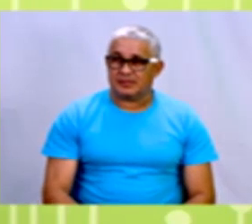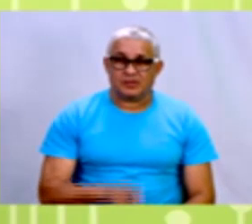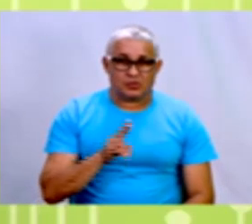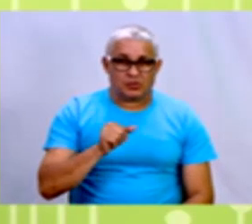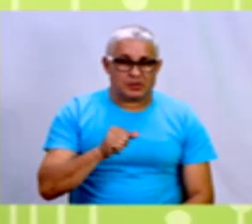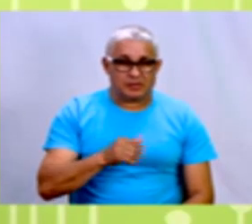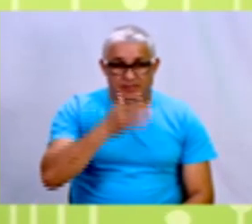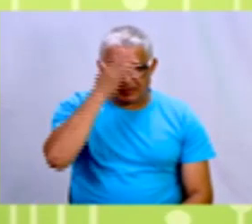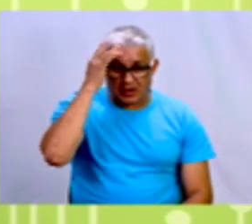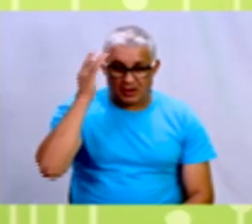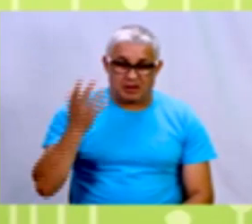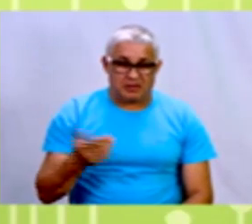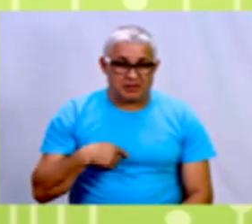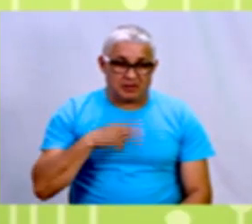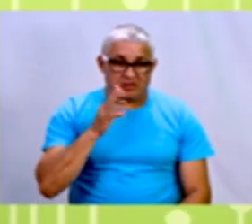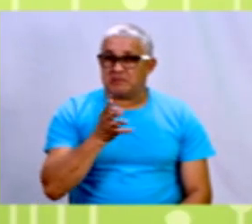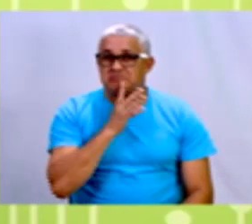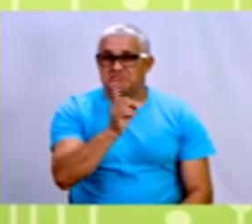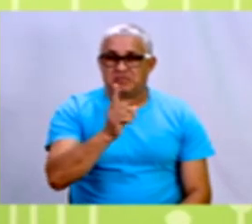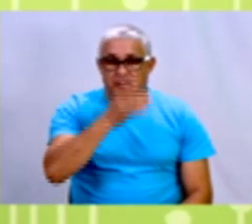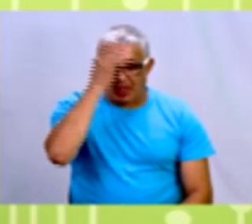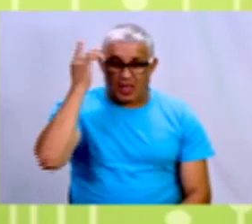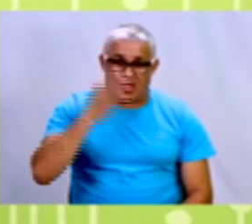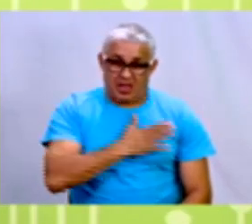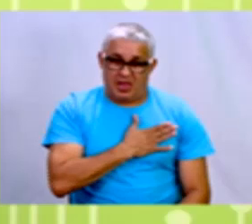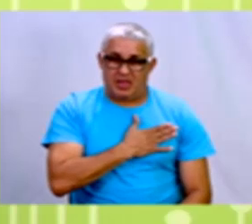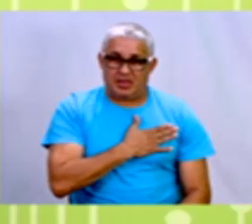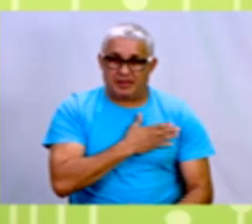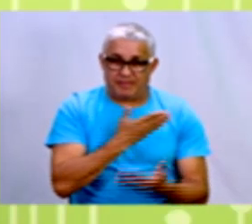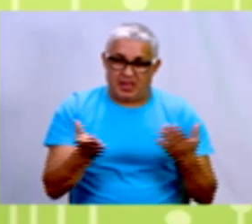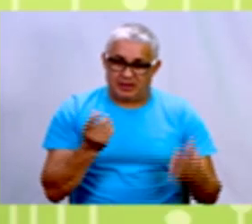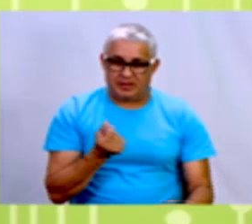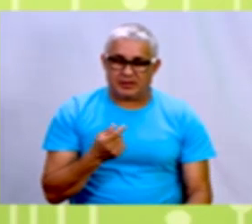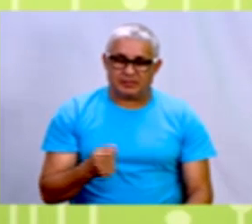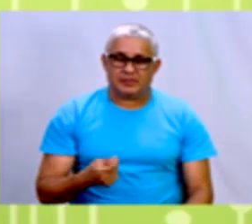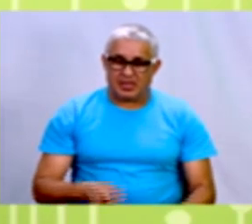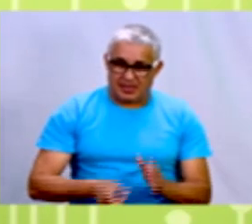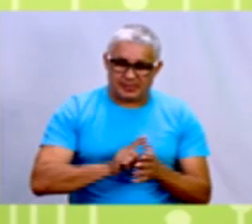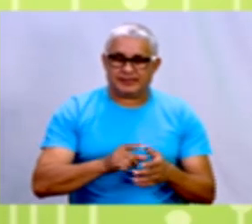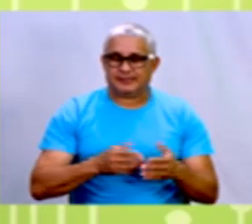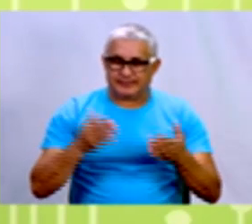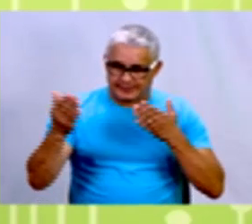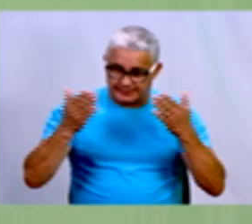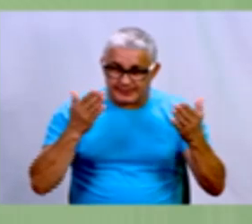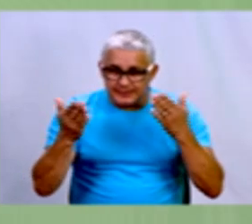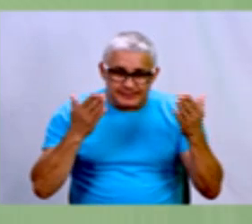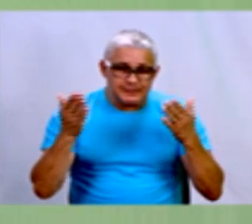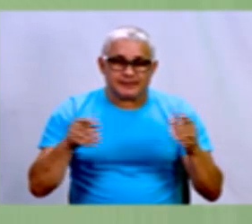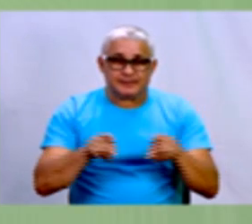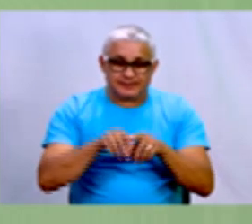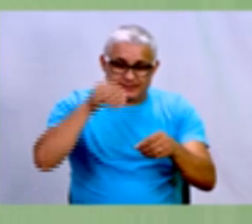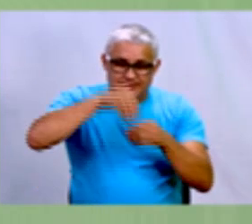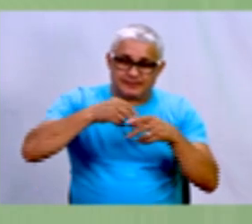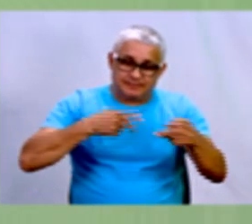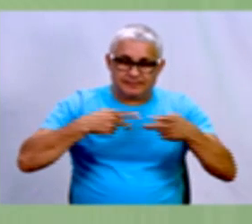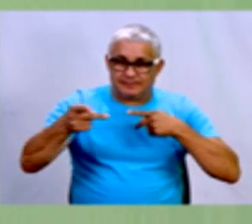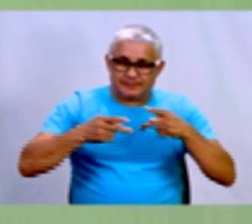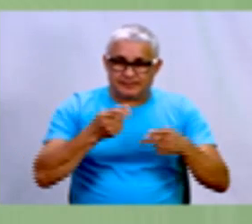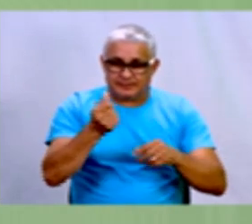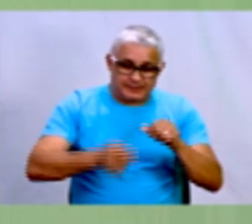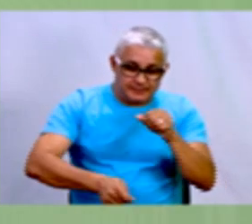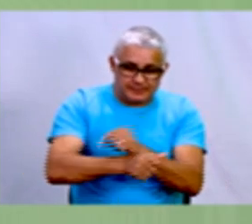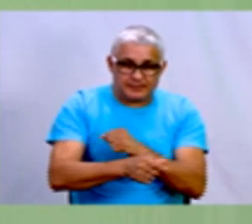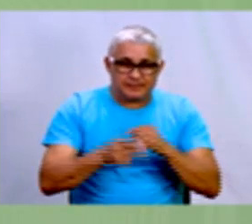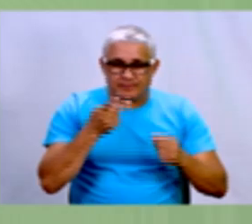conheci ninguém que goste, né? Então, assim, a gente tem que fazer toda essa análise. E dentro do projeto de investimento, é isso que a gente